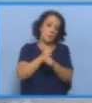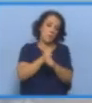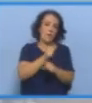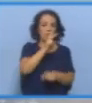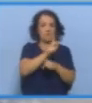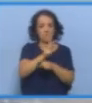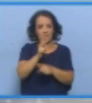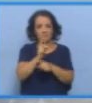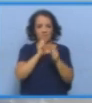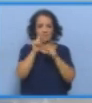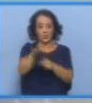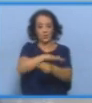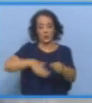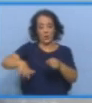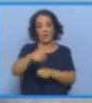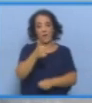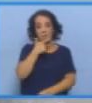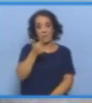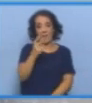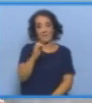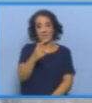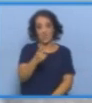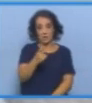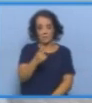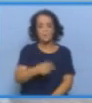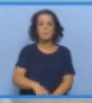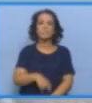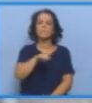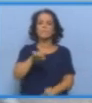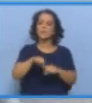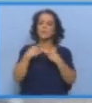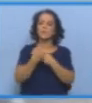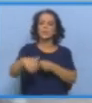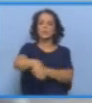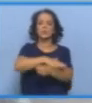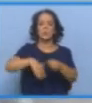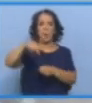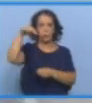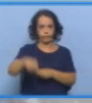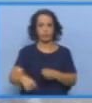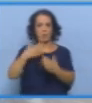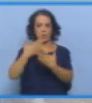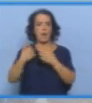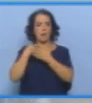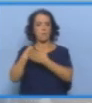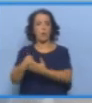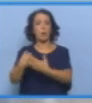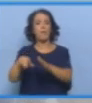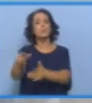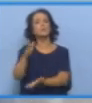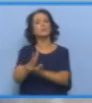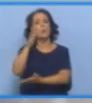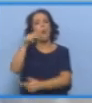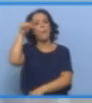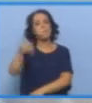que fizemos na zona da Bela Vista, as respostas imediatas sociais são dadas, mas o trabalho vai muito além